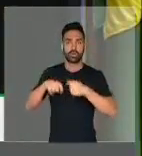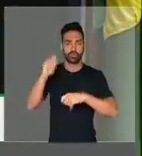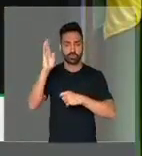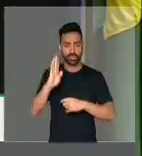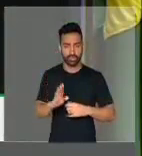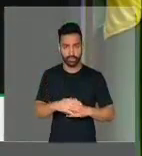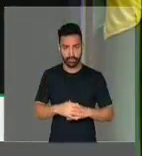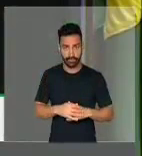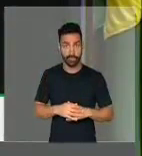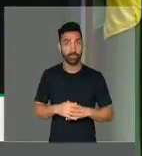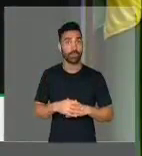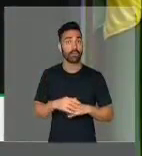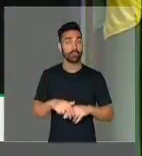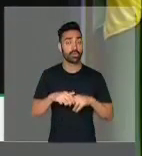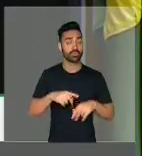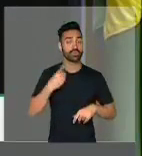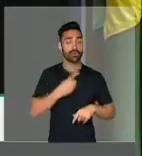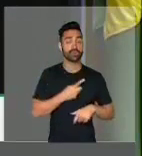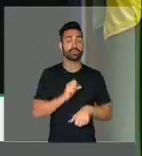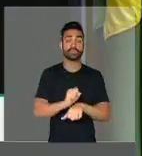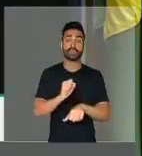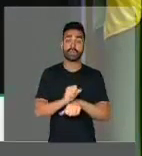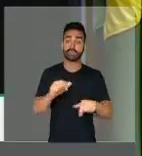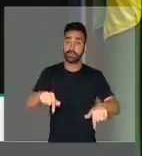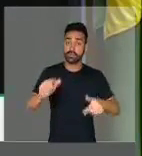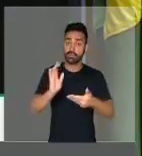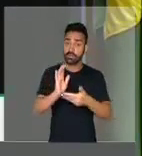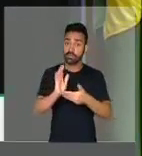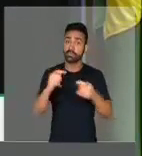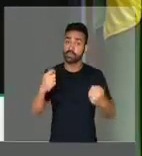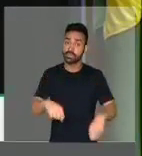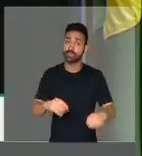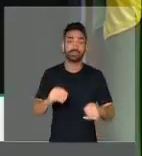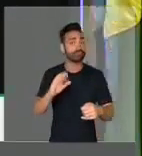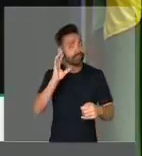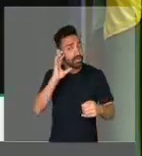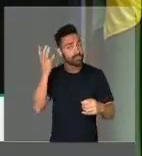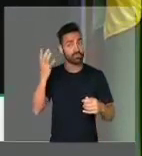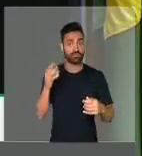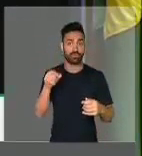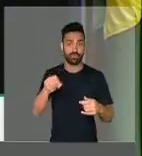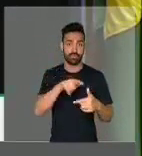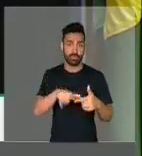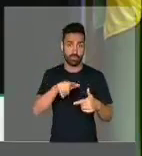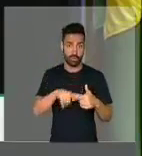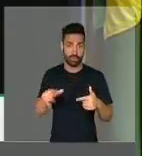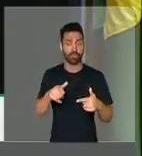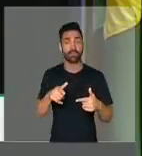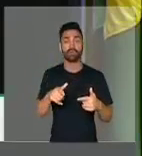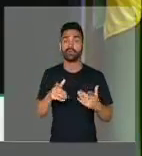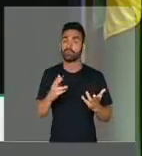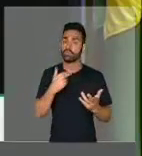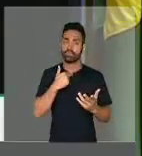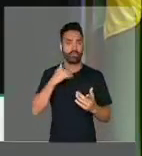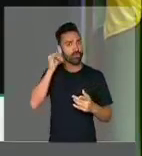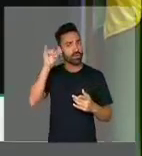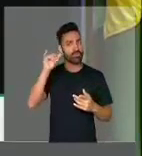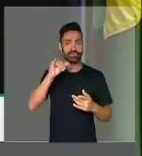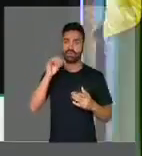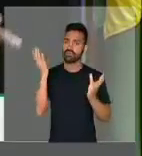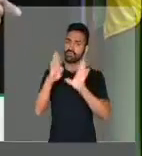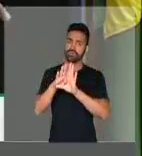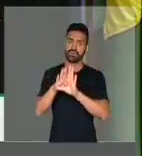isso, esperamos que essa casa construa soluções para essa questão, que impeça o fechamento dessas unidades,